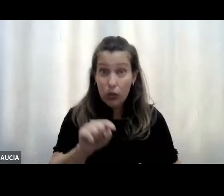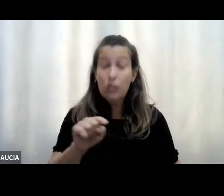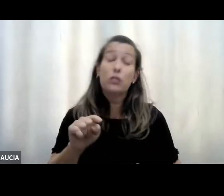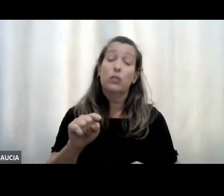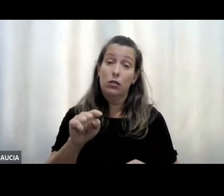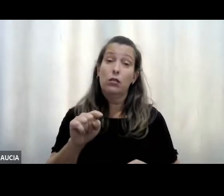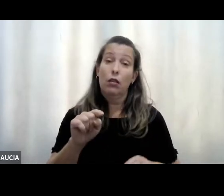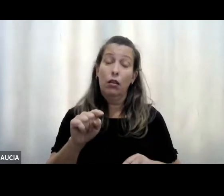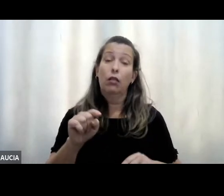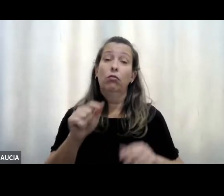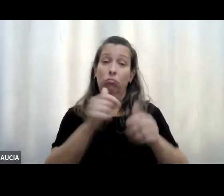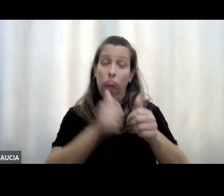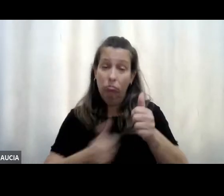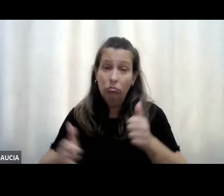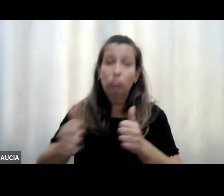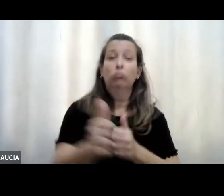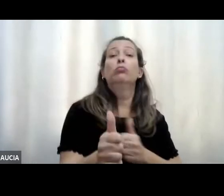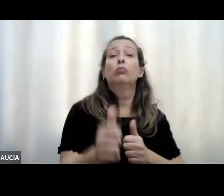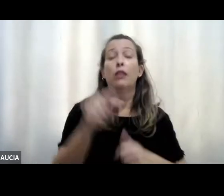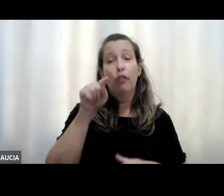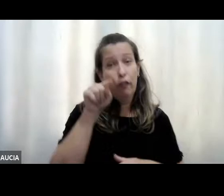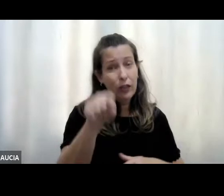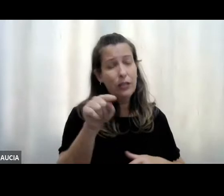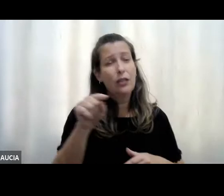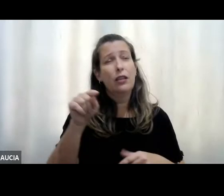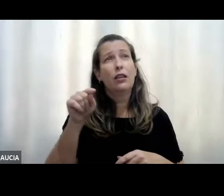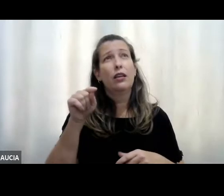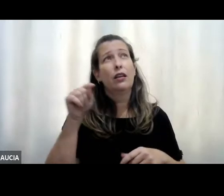né, naquele momento